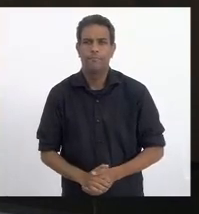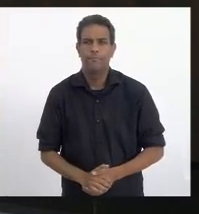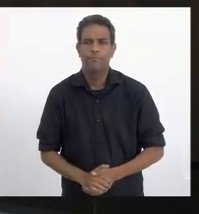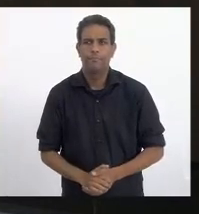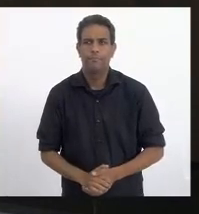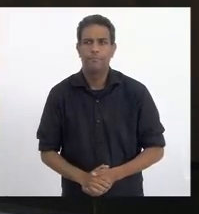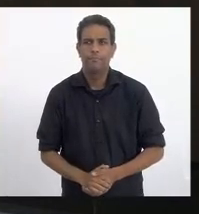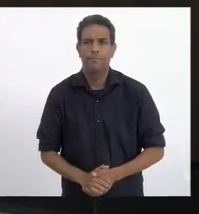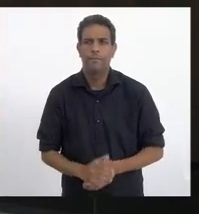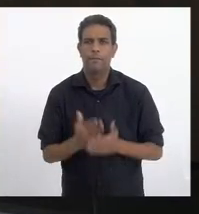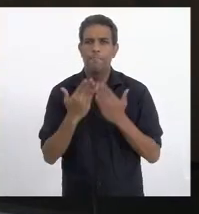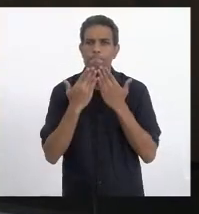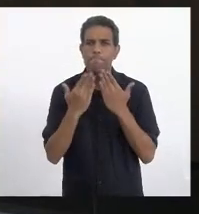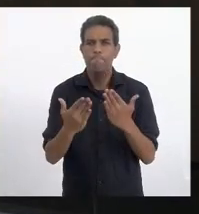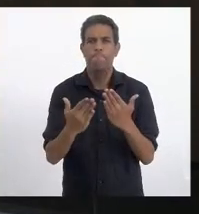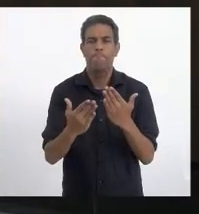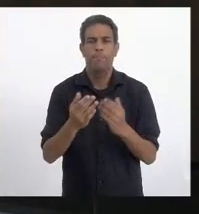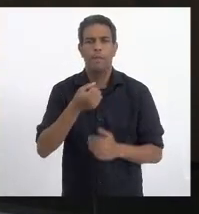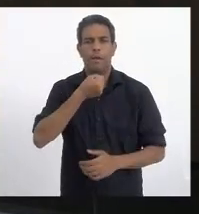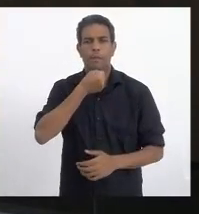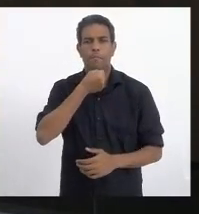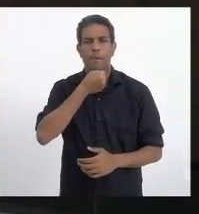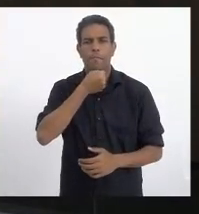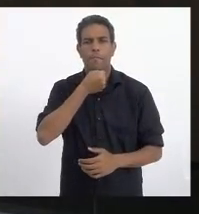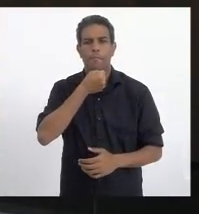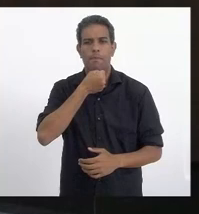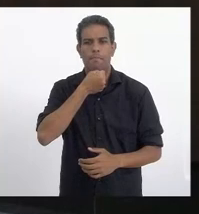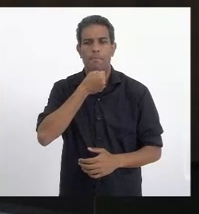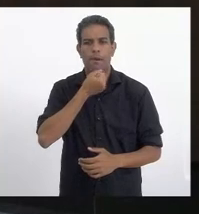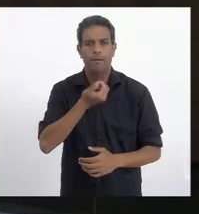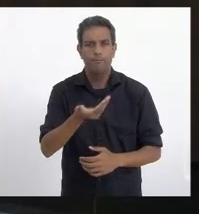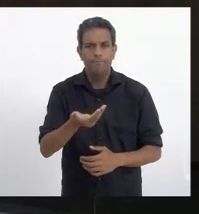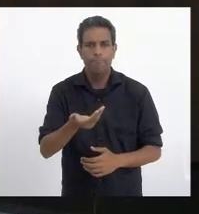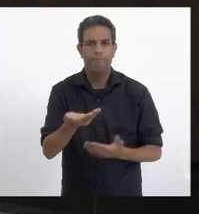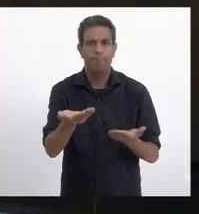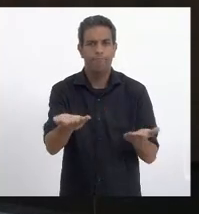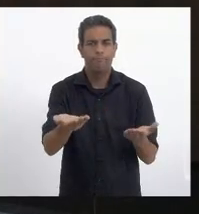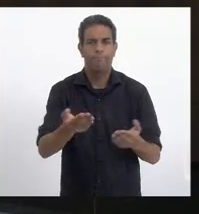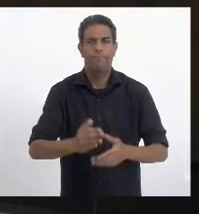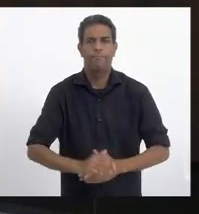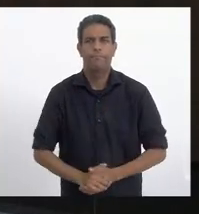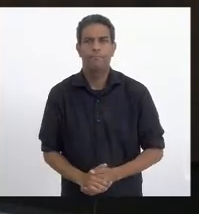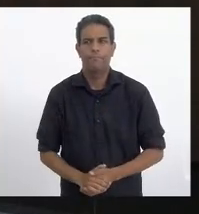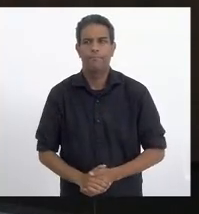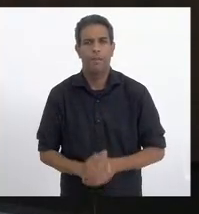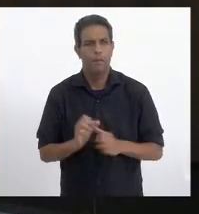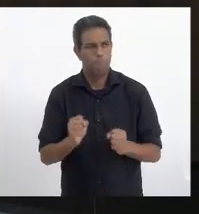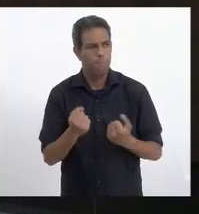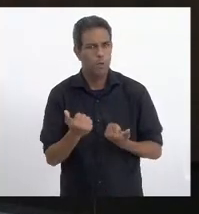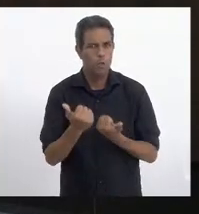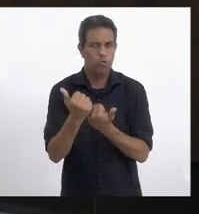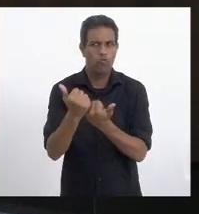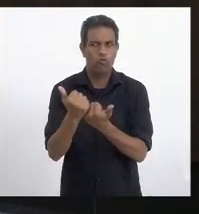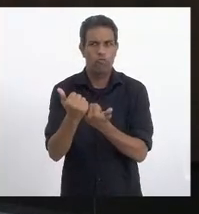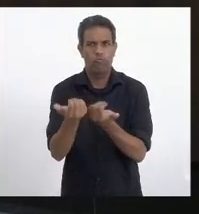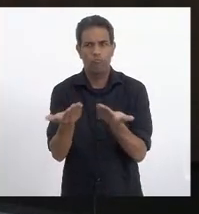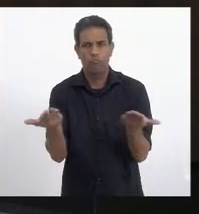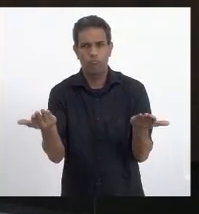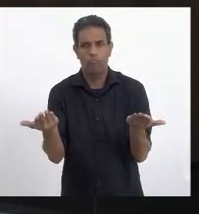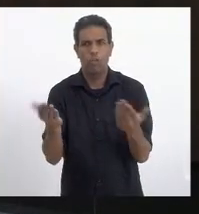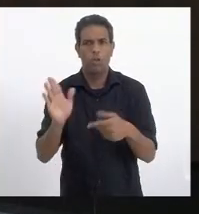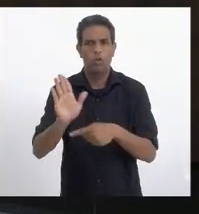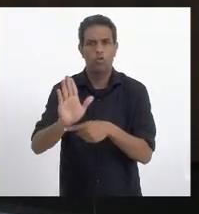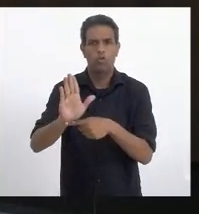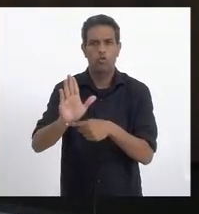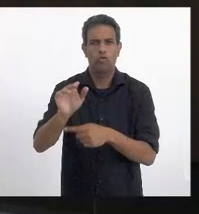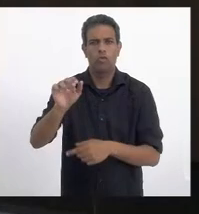e eu vou pedir por favor preciso do microfone de apático funcionando que o nosso amigo o que pode nos ajudar aqui pegar o microfone aqui